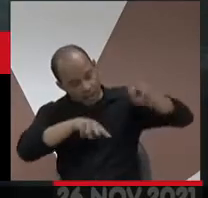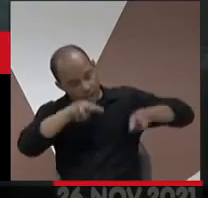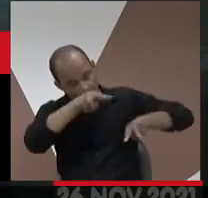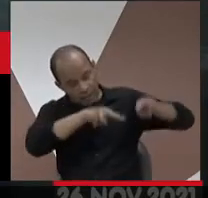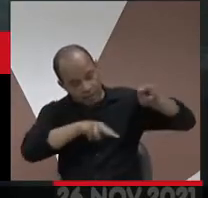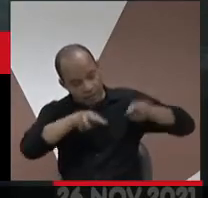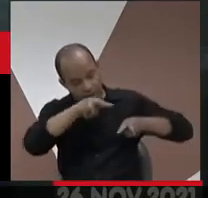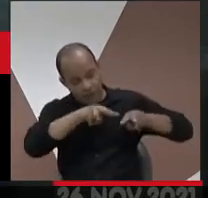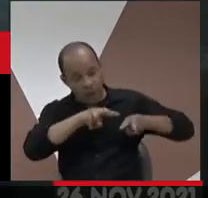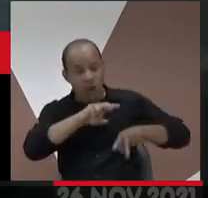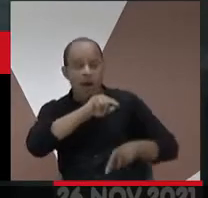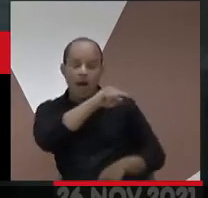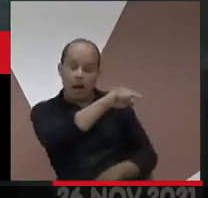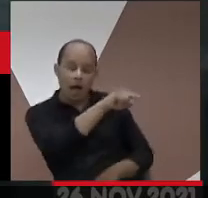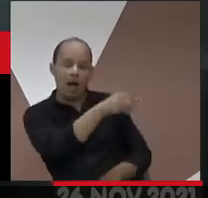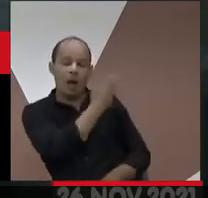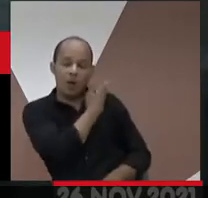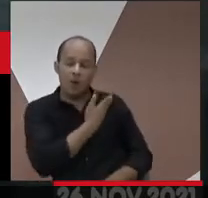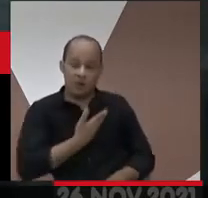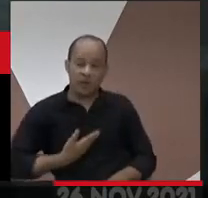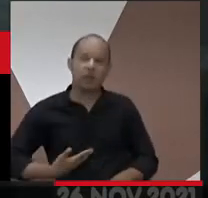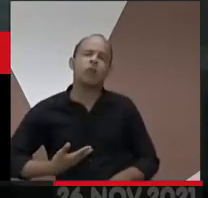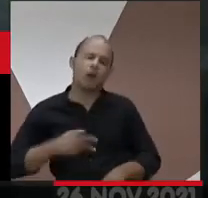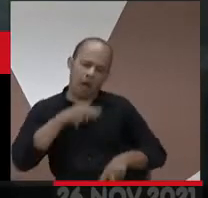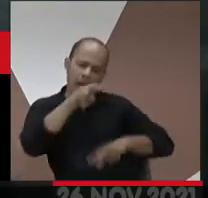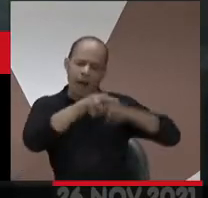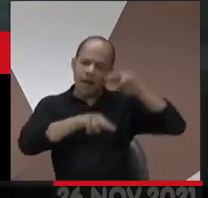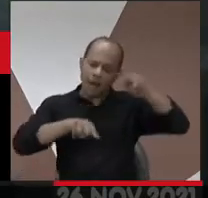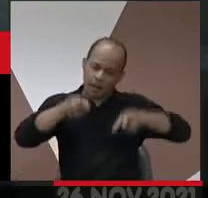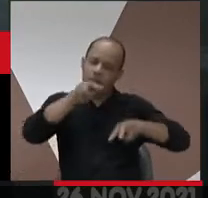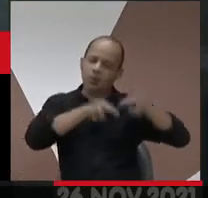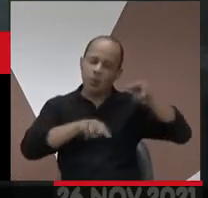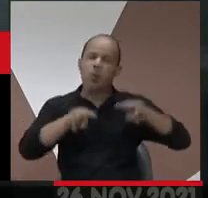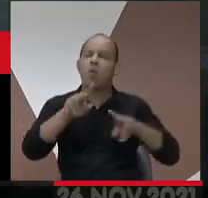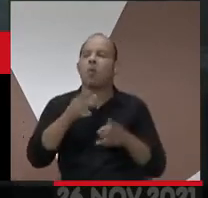pelo próprio governo. Veja como age esse governo e essa secretaria.